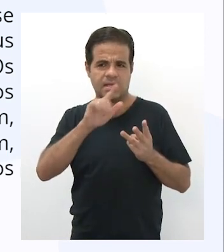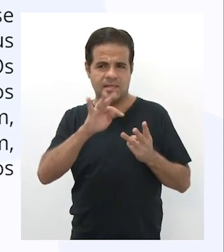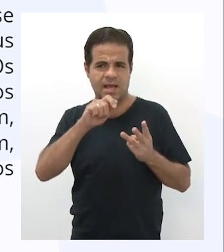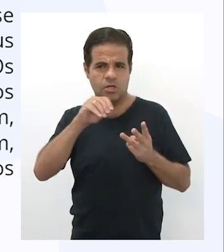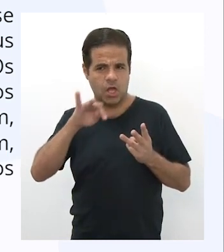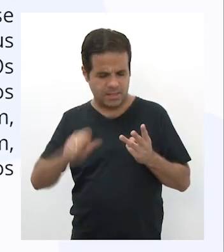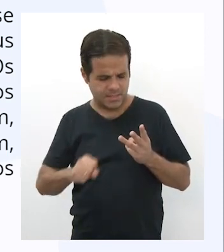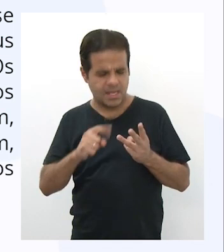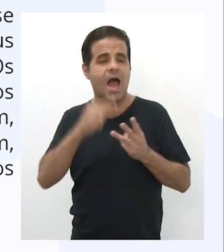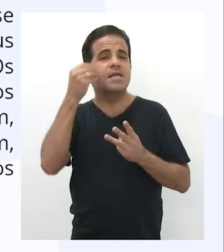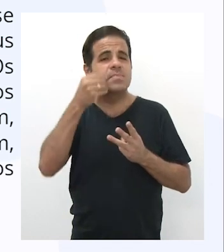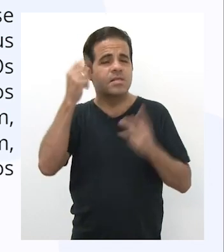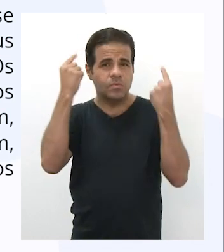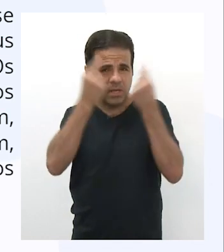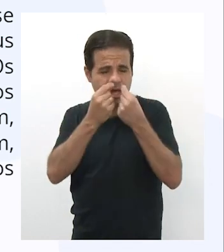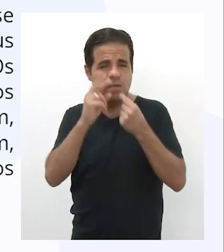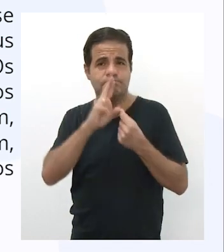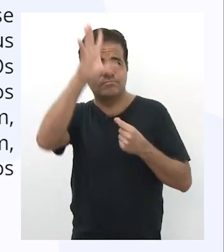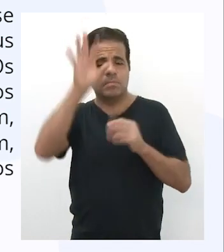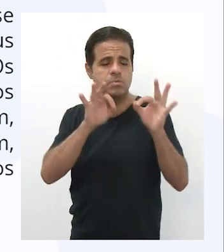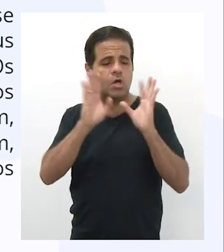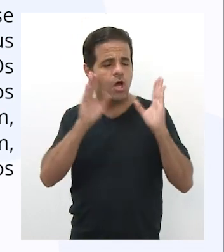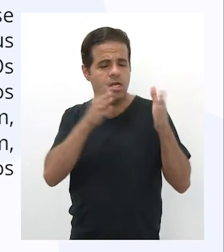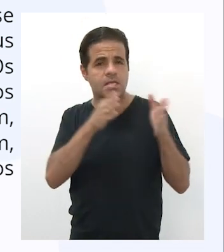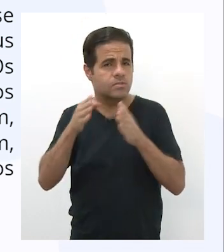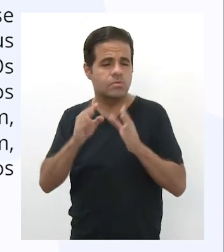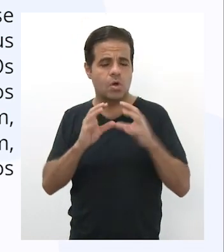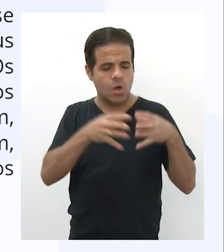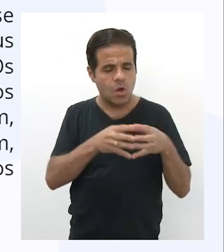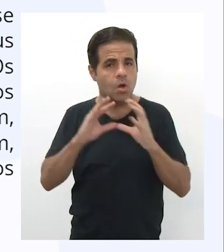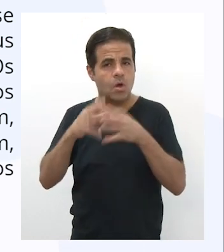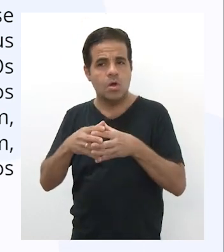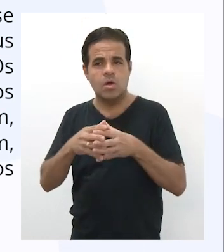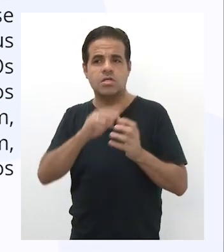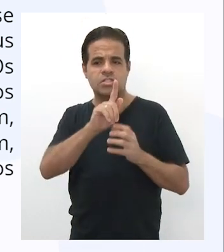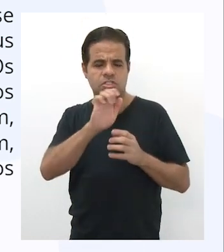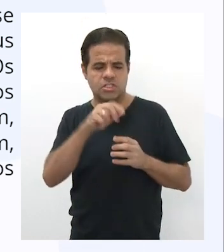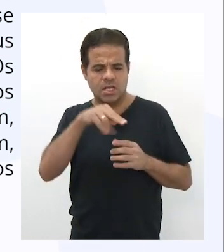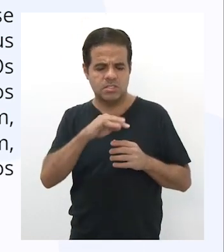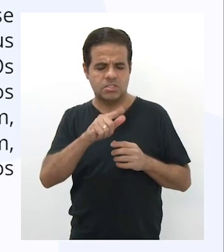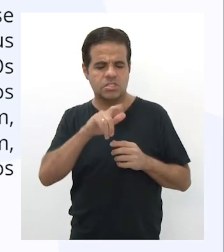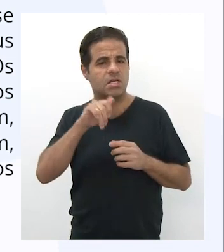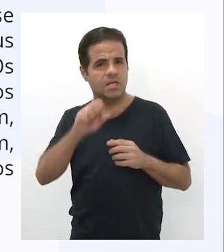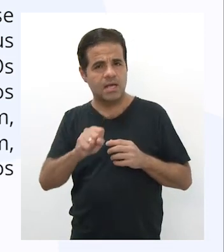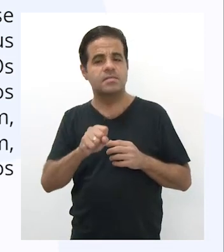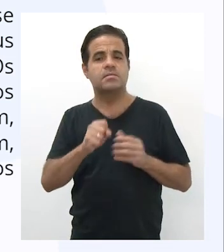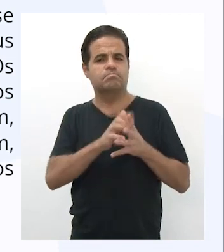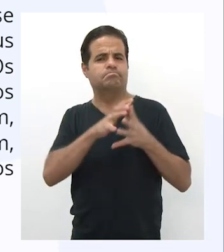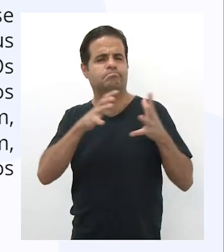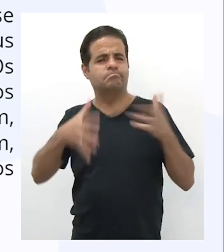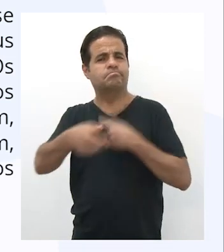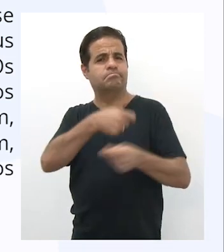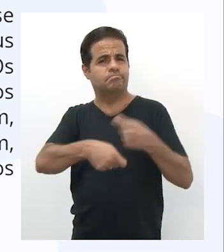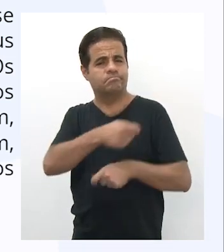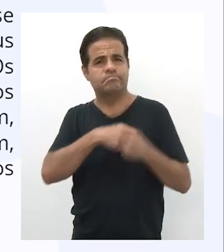dos gregos, Roma se organizou a partir das comunidades gentílicas. Com a expansão